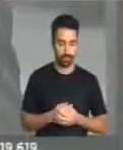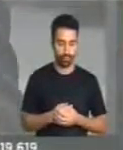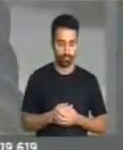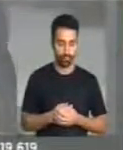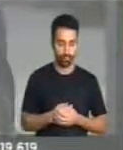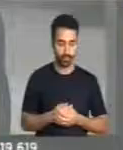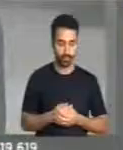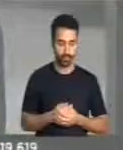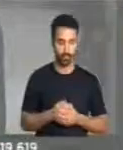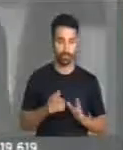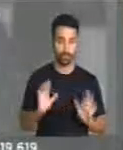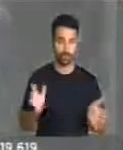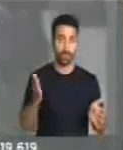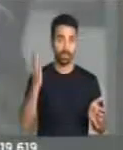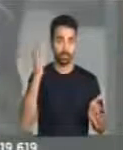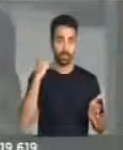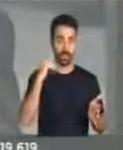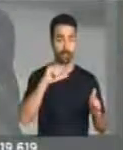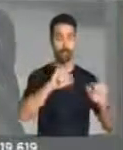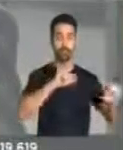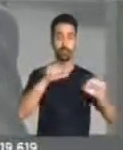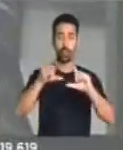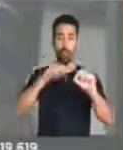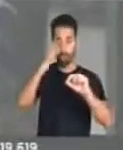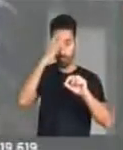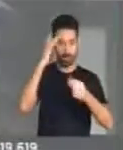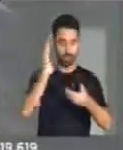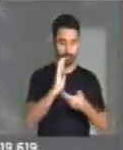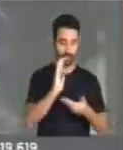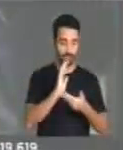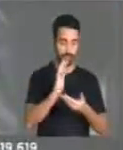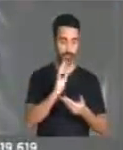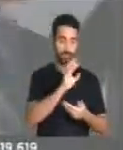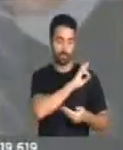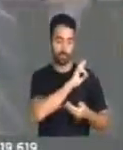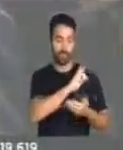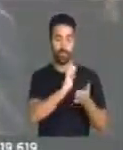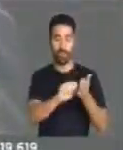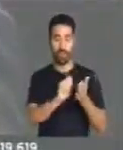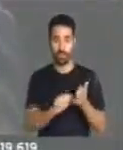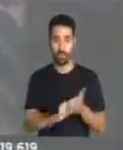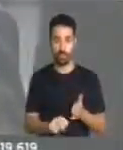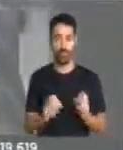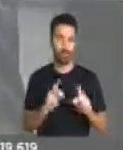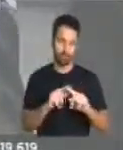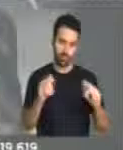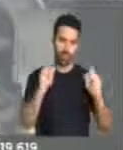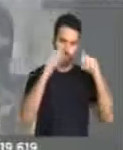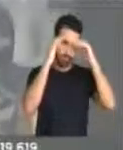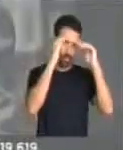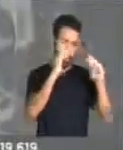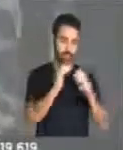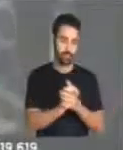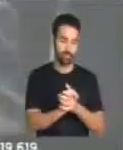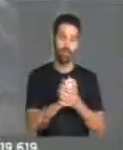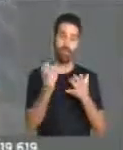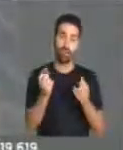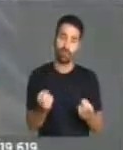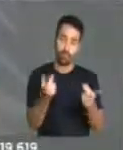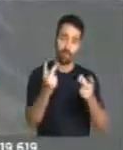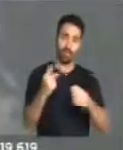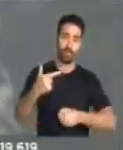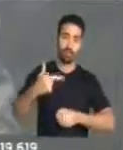ele já sabe quem escolher na Câmara dos Deputados para relatar as matérias. E aí eu falo com todo respeito. Quer entregar o